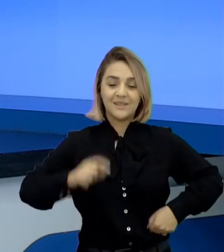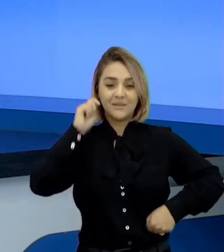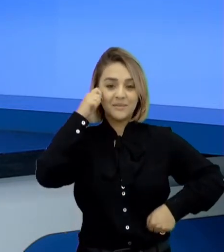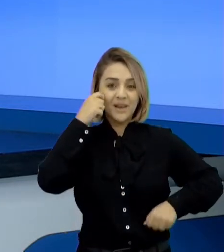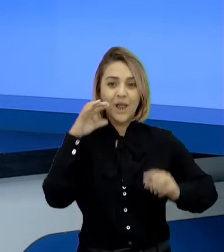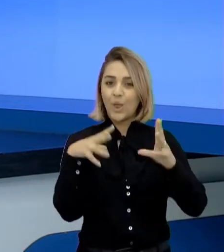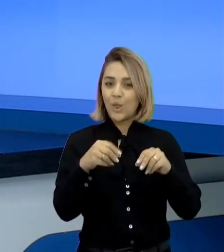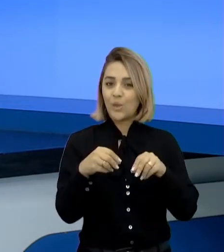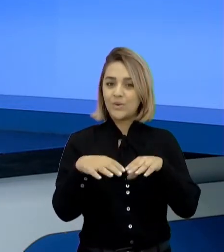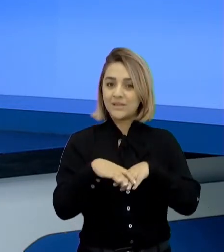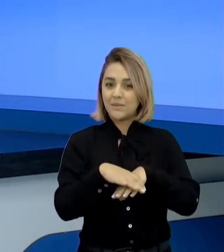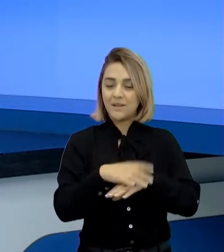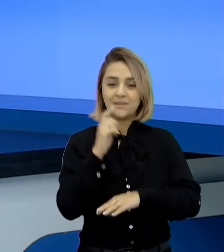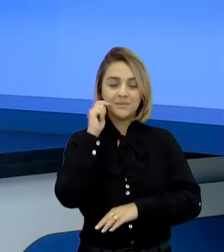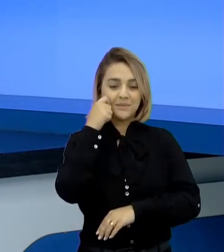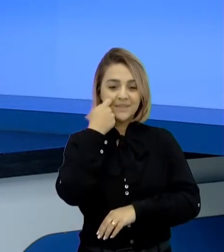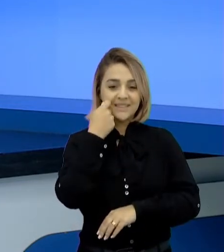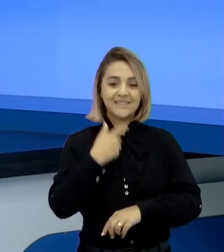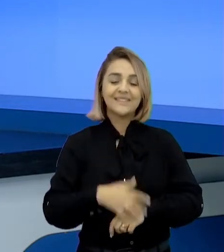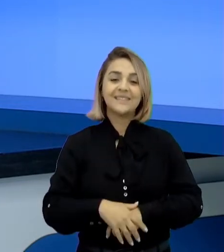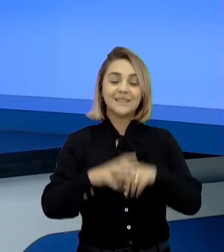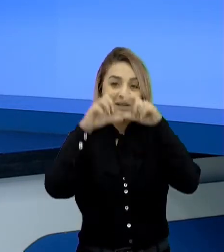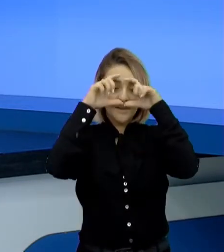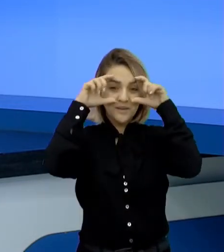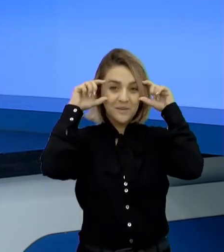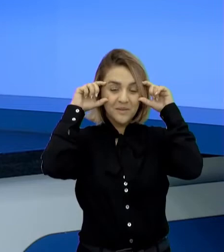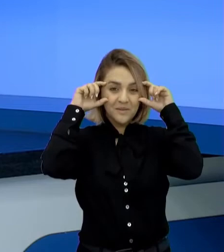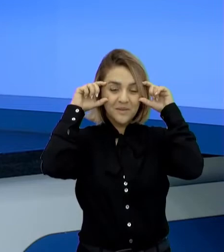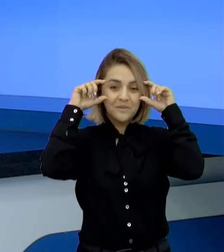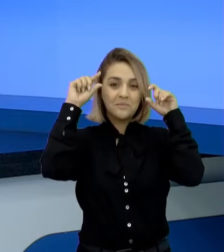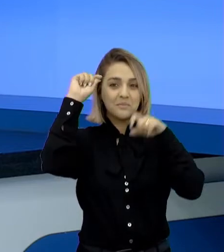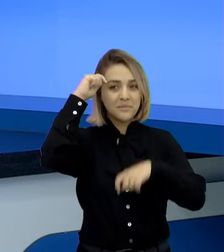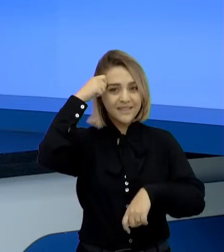tá tudo preto hoje. Os óculos,